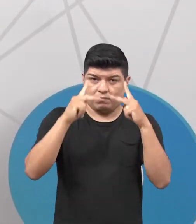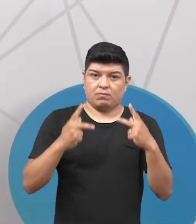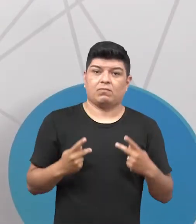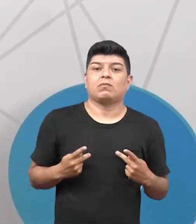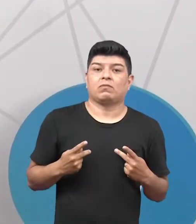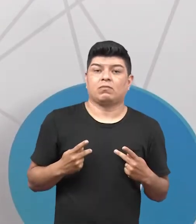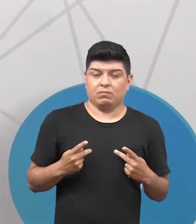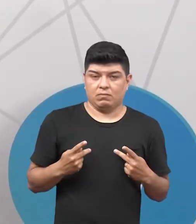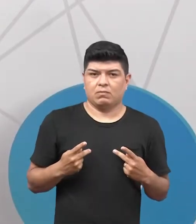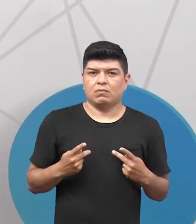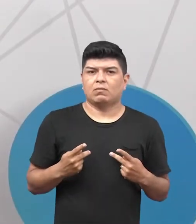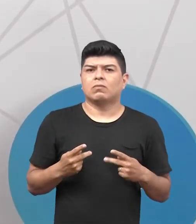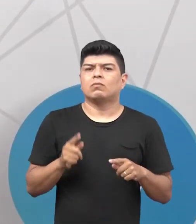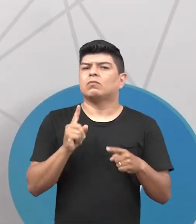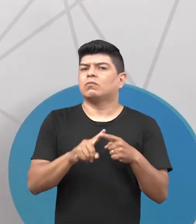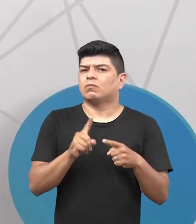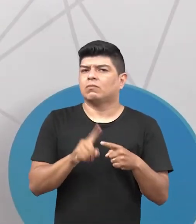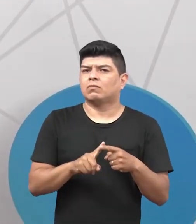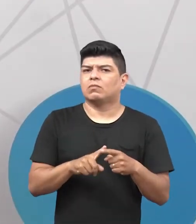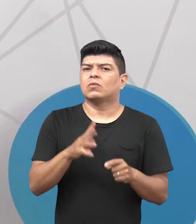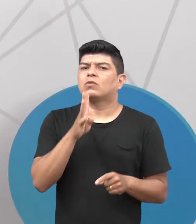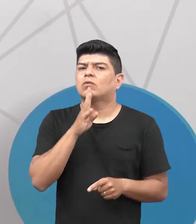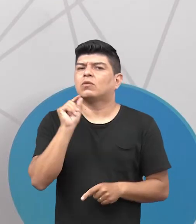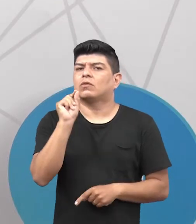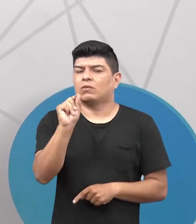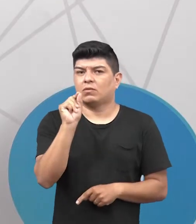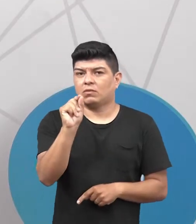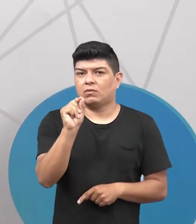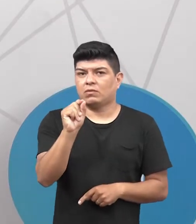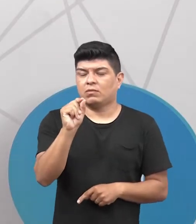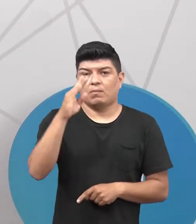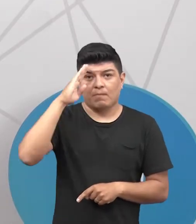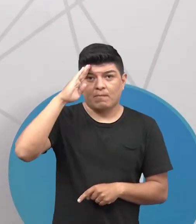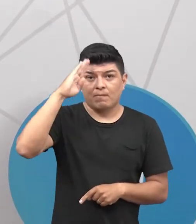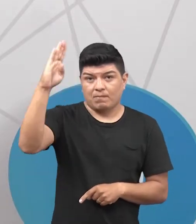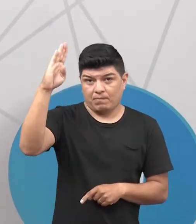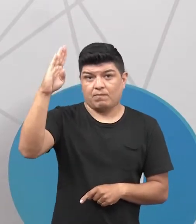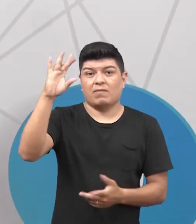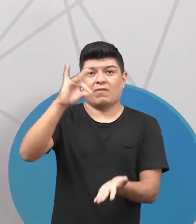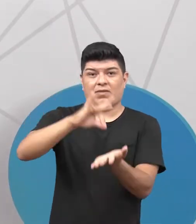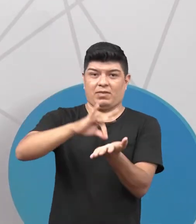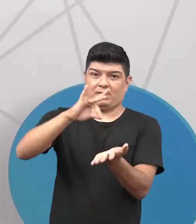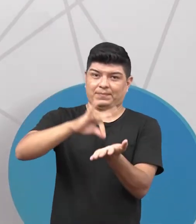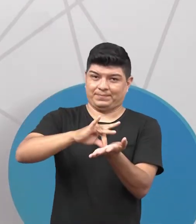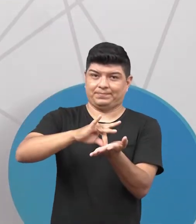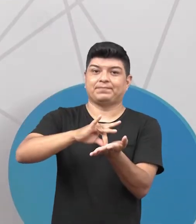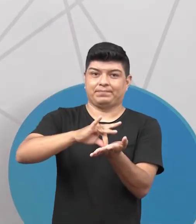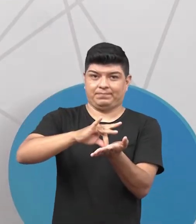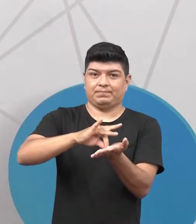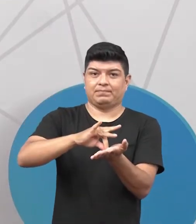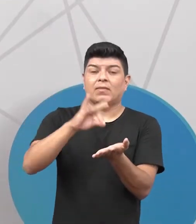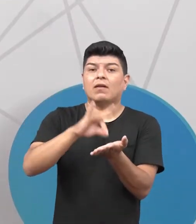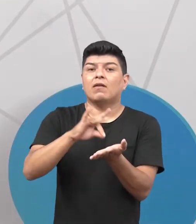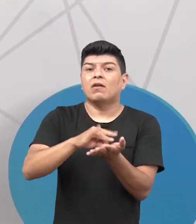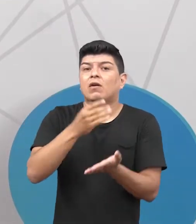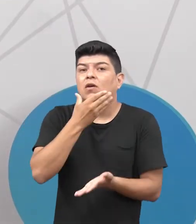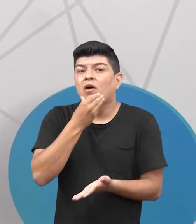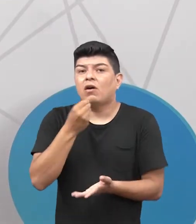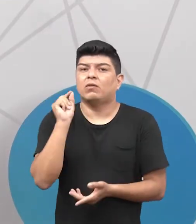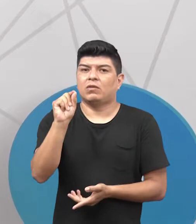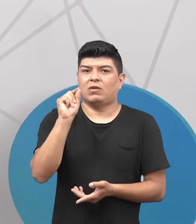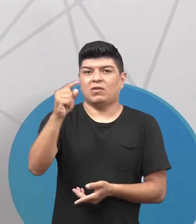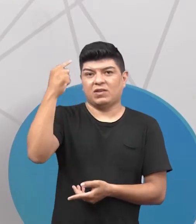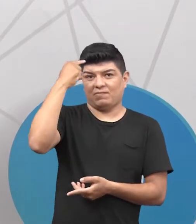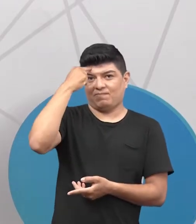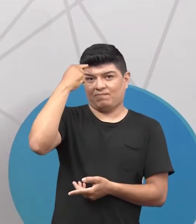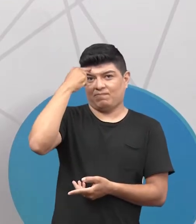Então, por que o conhecimento de si mesmo é conhecer o quê? Fundamentalmente a virtude. Porque qual é a essência do homem? A essência do homem é a razão.